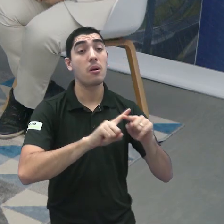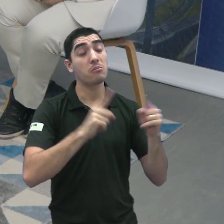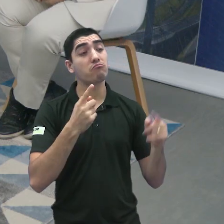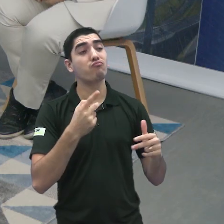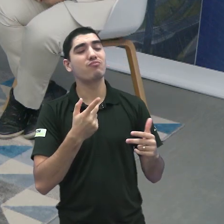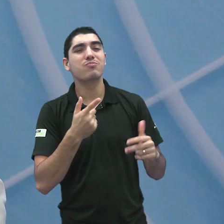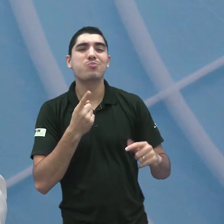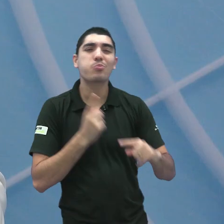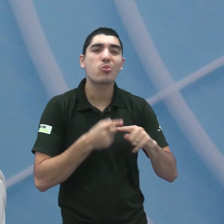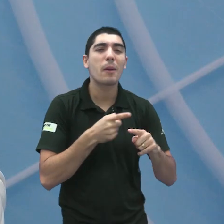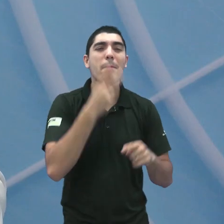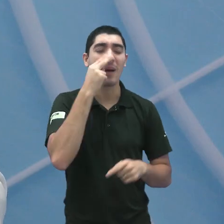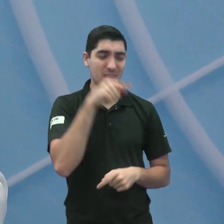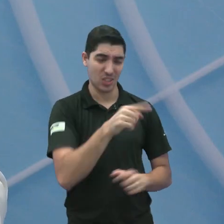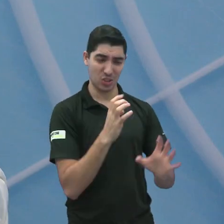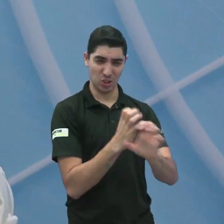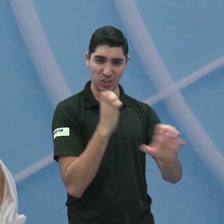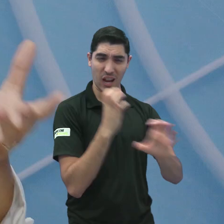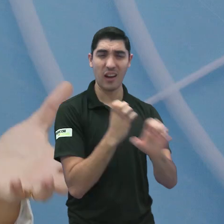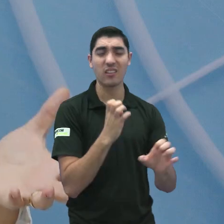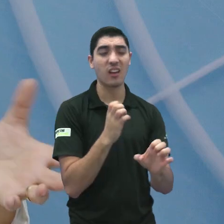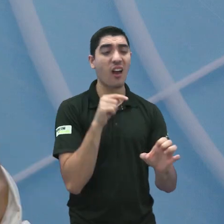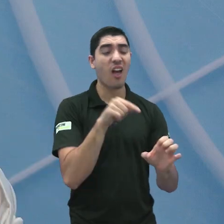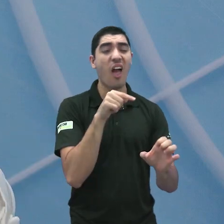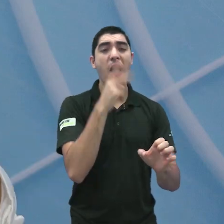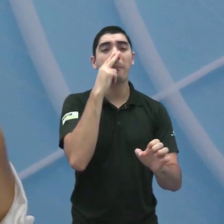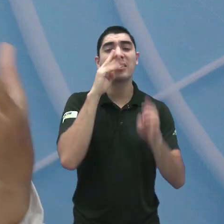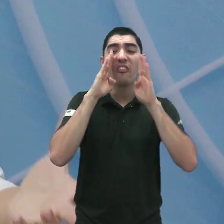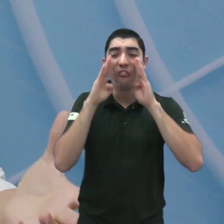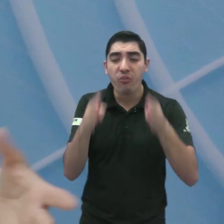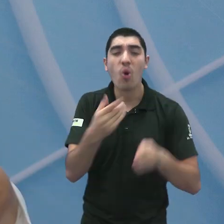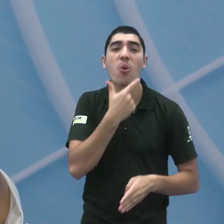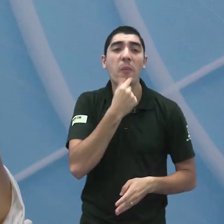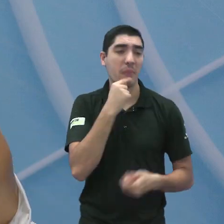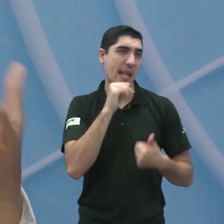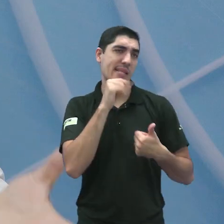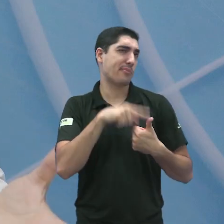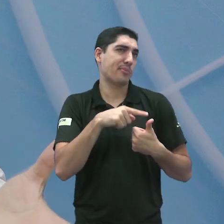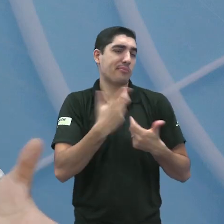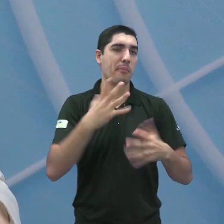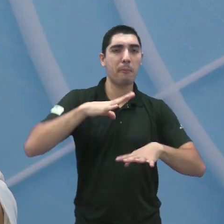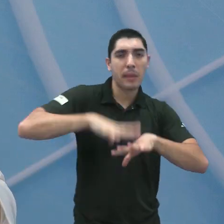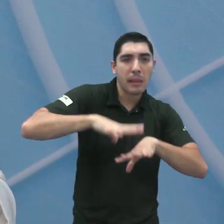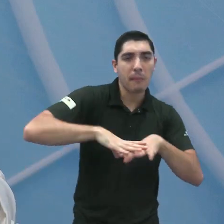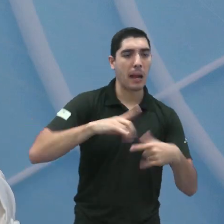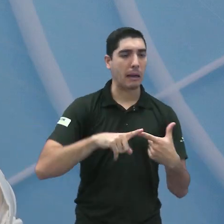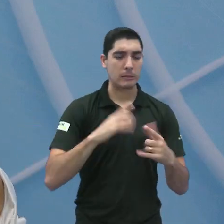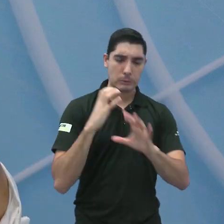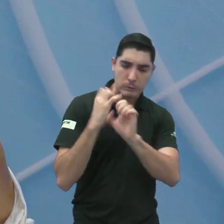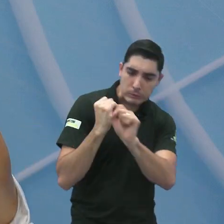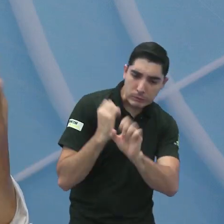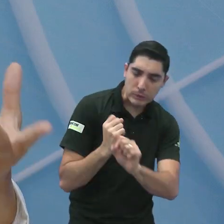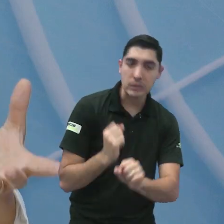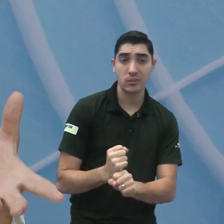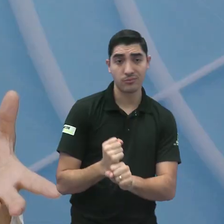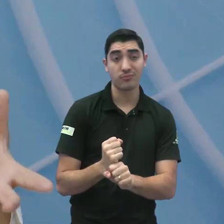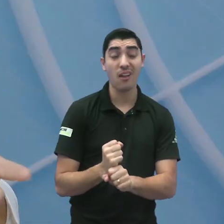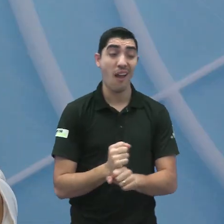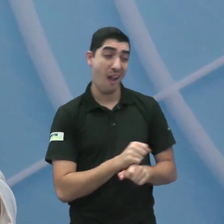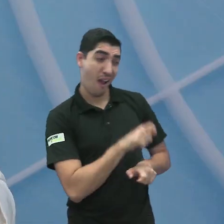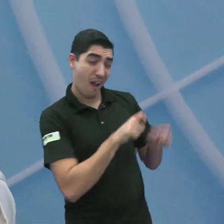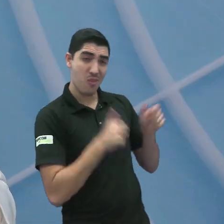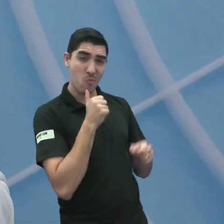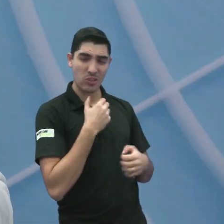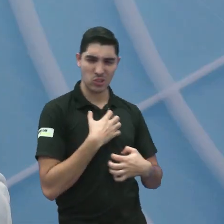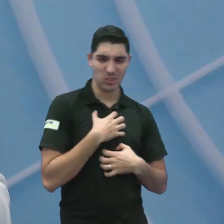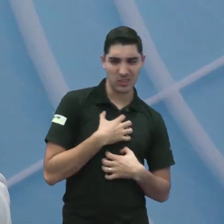colocada a engenharia, fica parecendo que é algo só para meninos, muita matemática, muito cálculo. Então, eu acredito que elas se